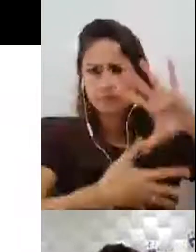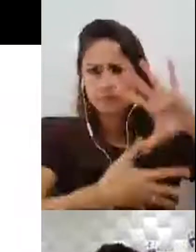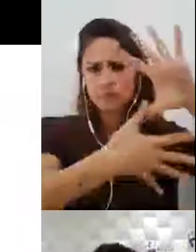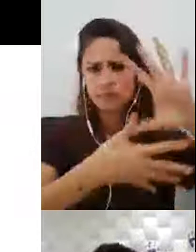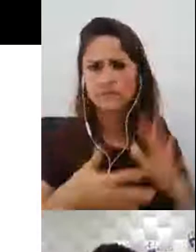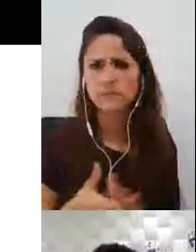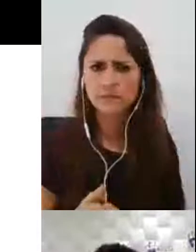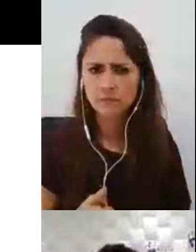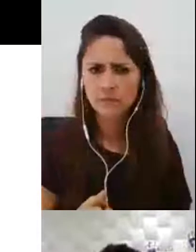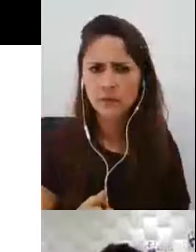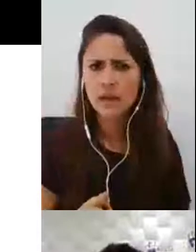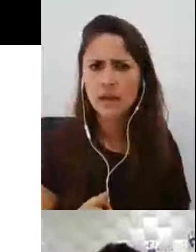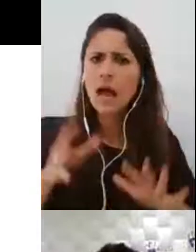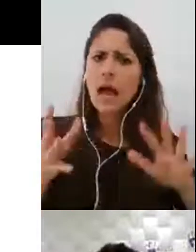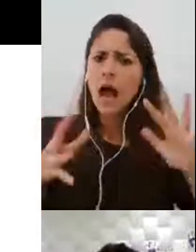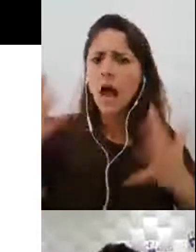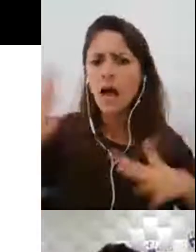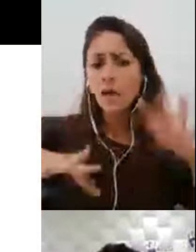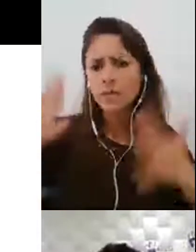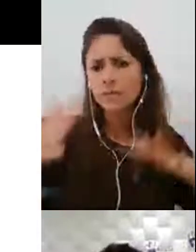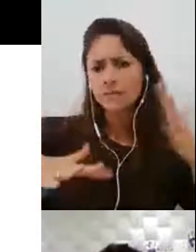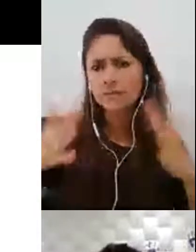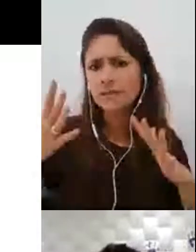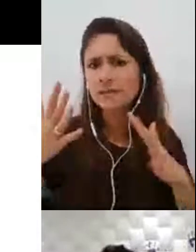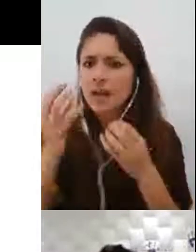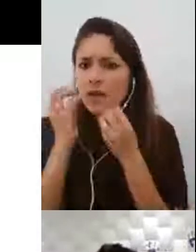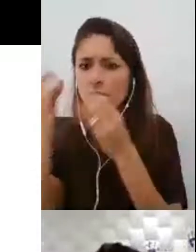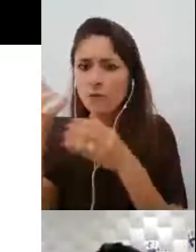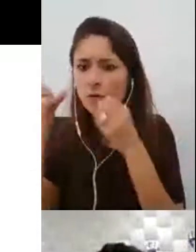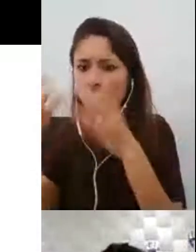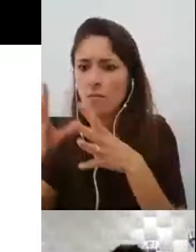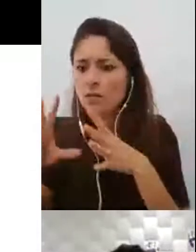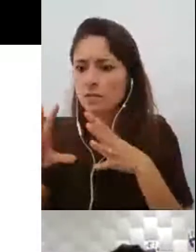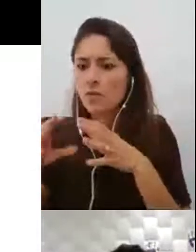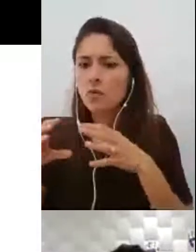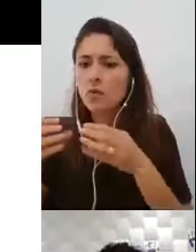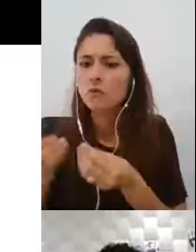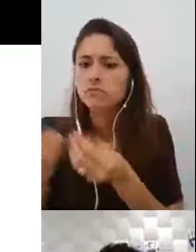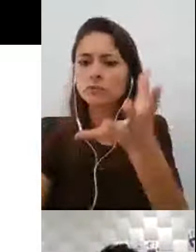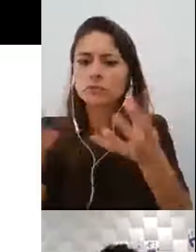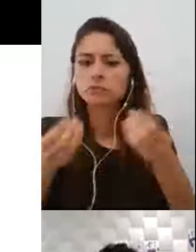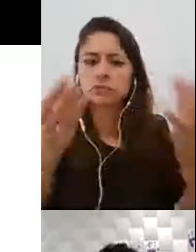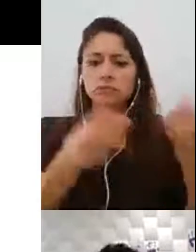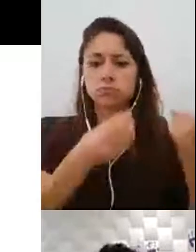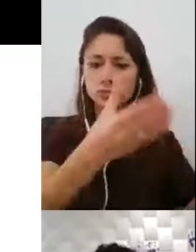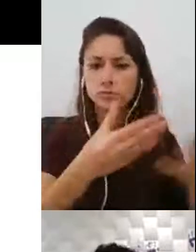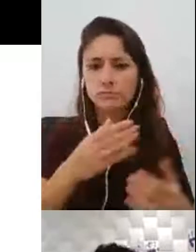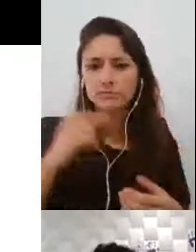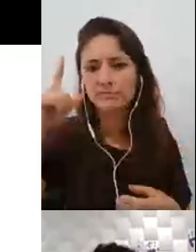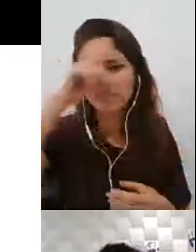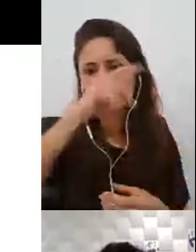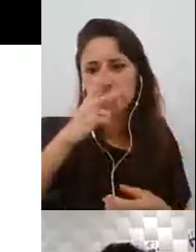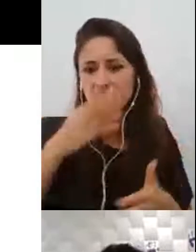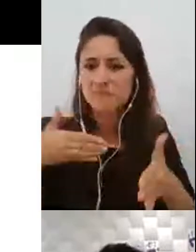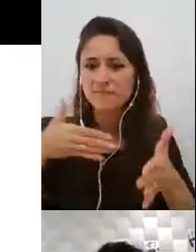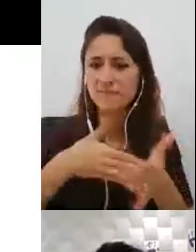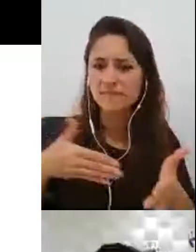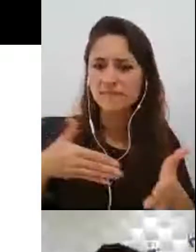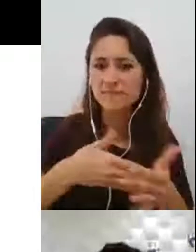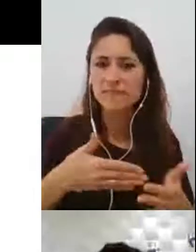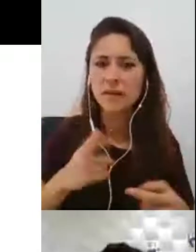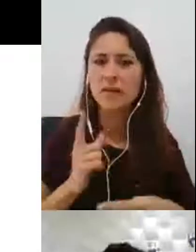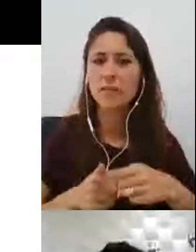informações muitas vezes não são passadas, e temos dificuldades de vários conceitos, onde o ser humano é a